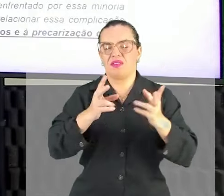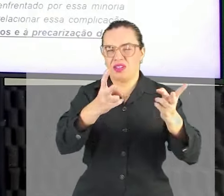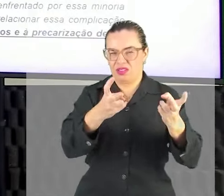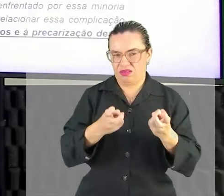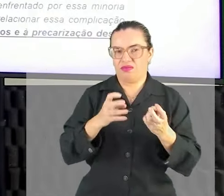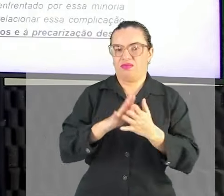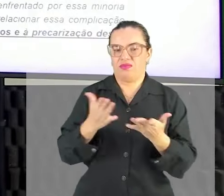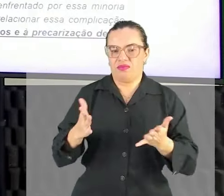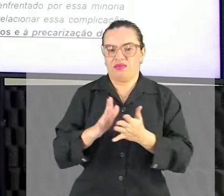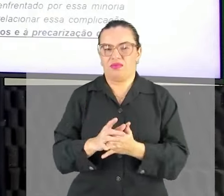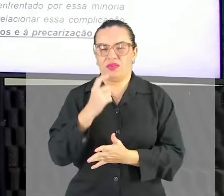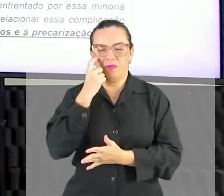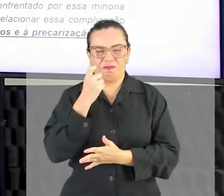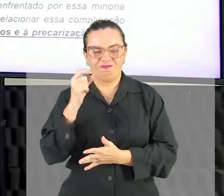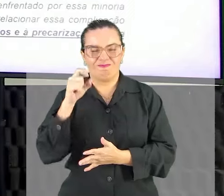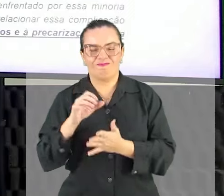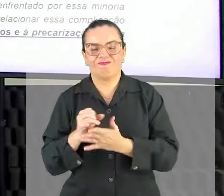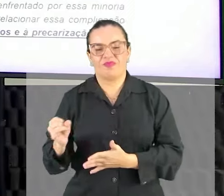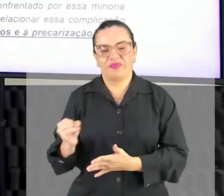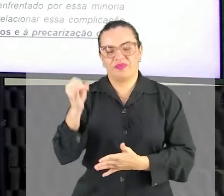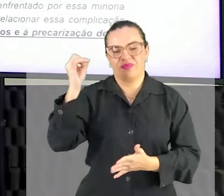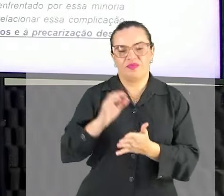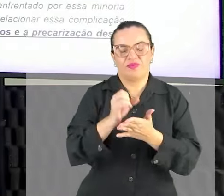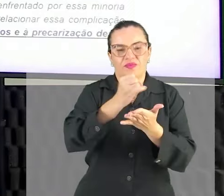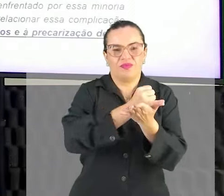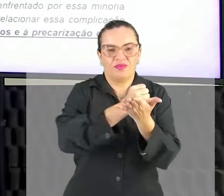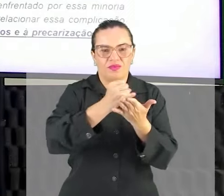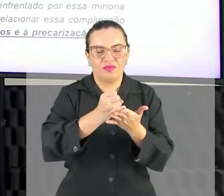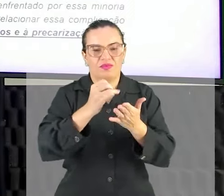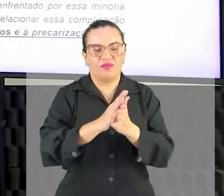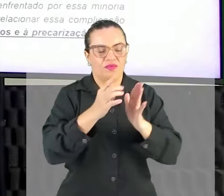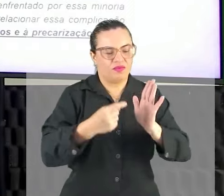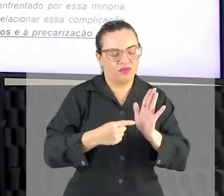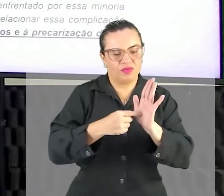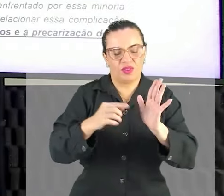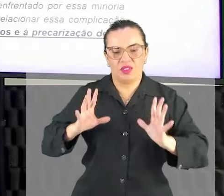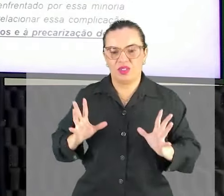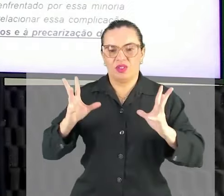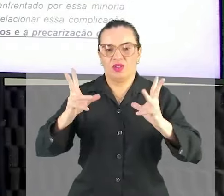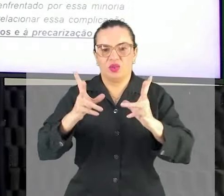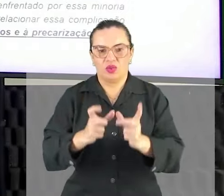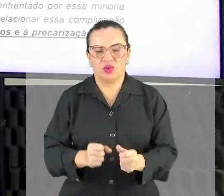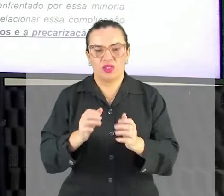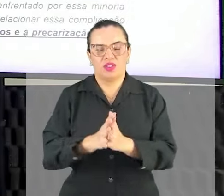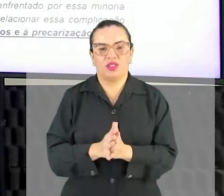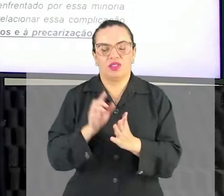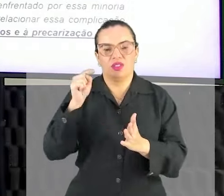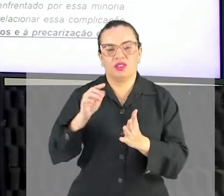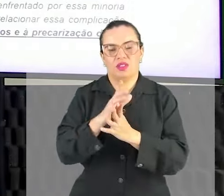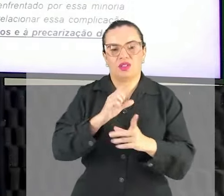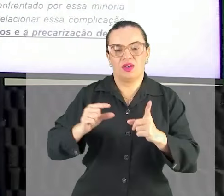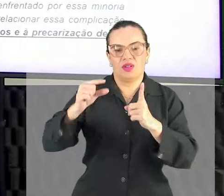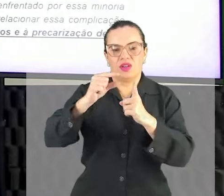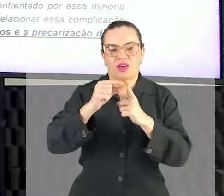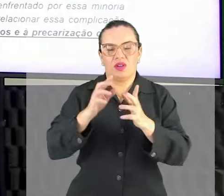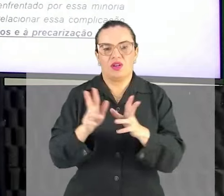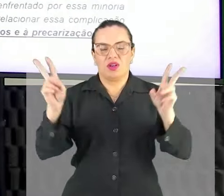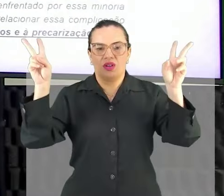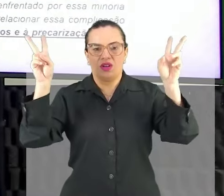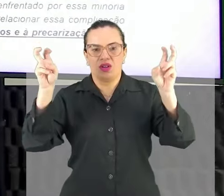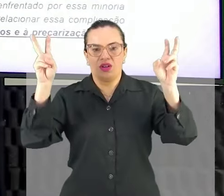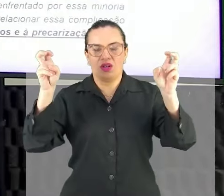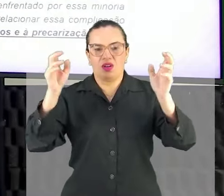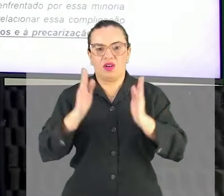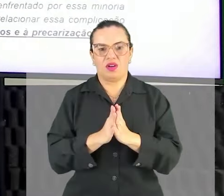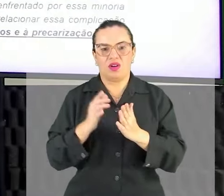É interessante que logo na introdução você apresente todas as palavras que o tema te evoca. A